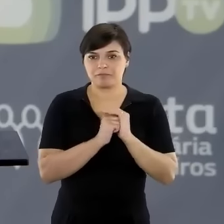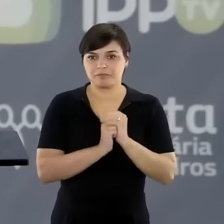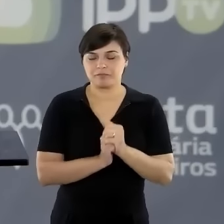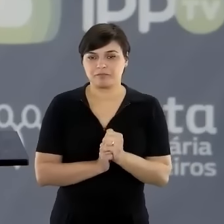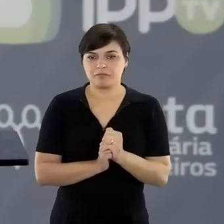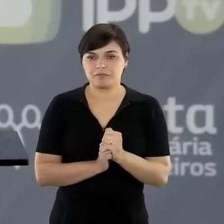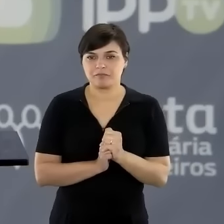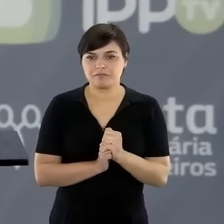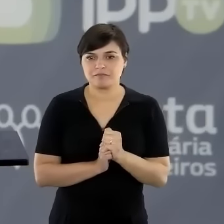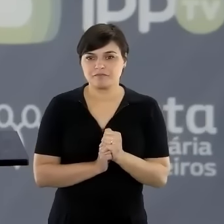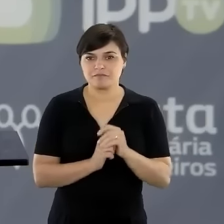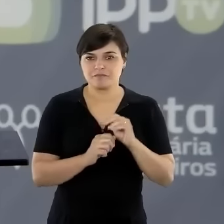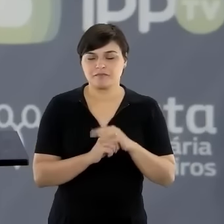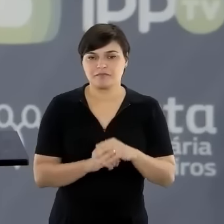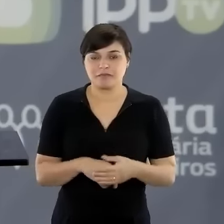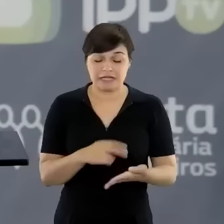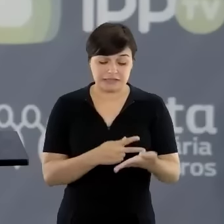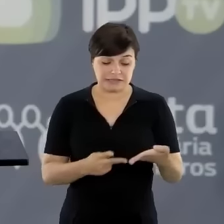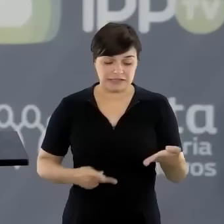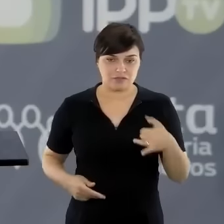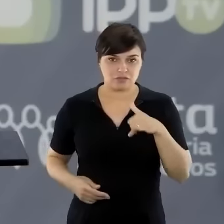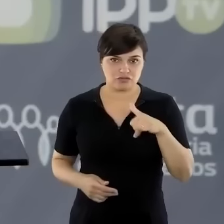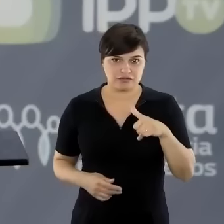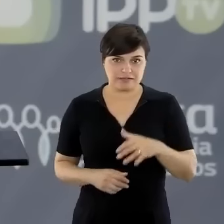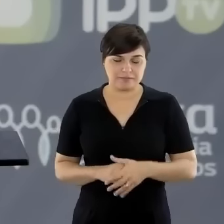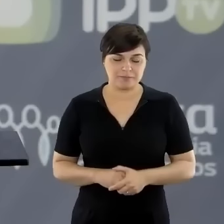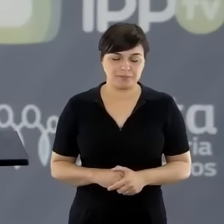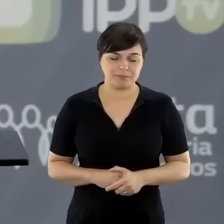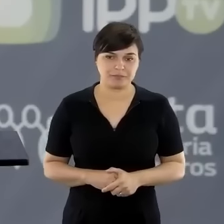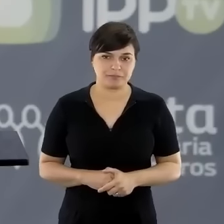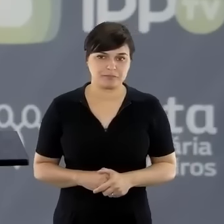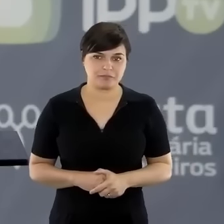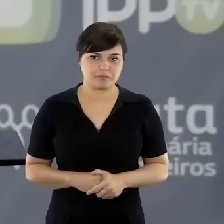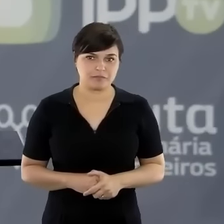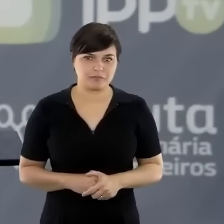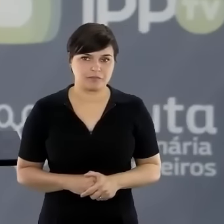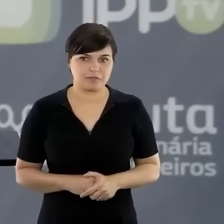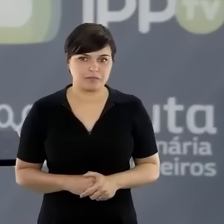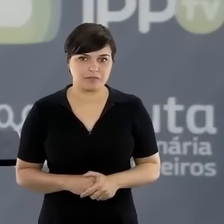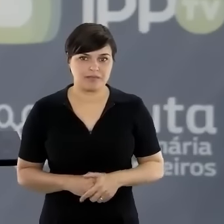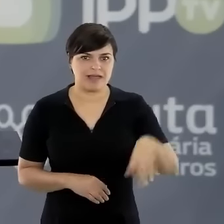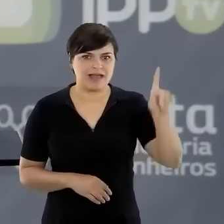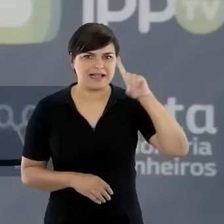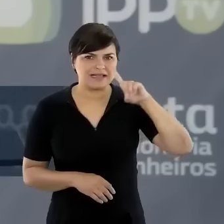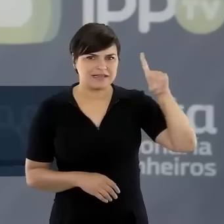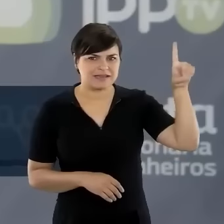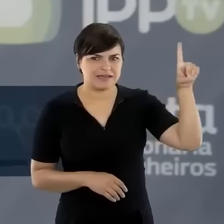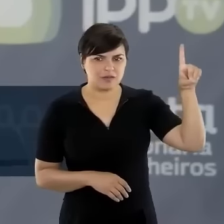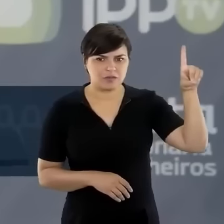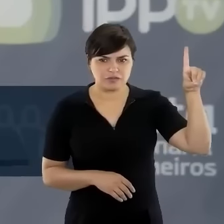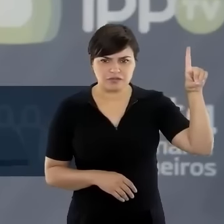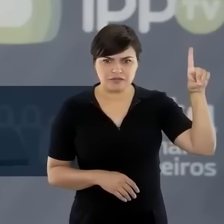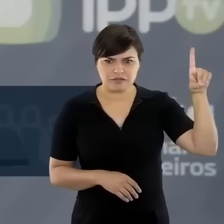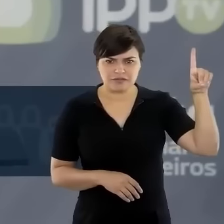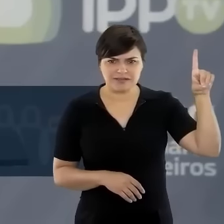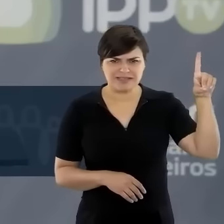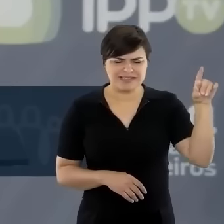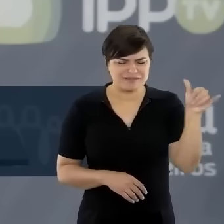4 esse texto diz assim com isso desgostou Jonas